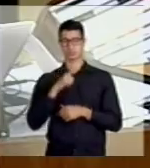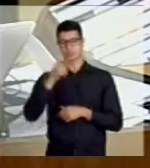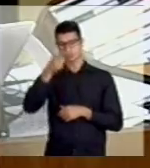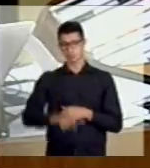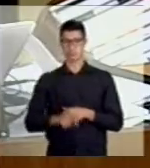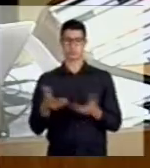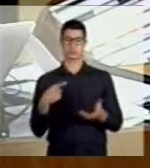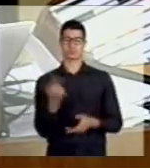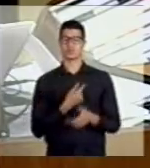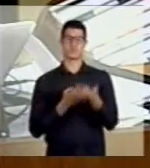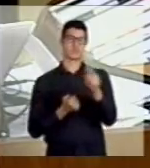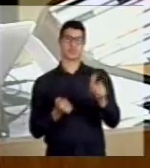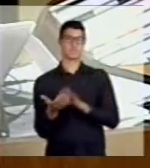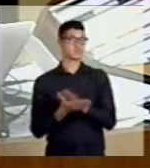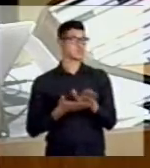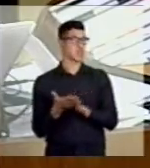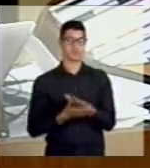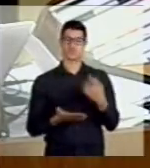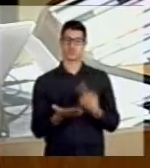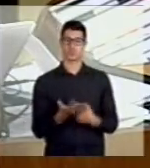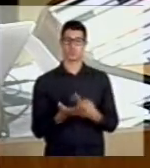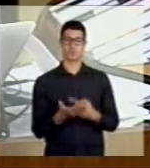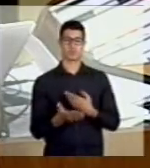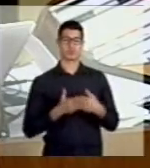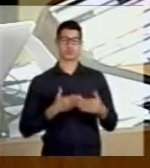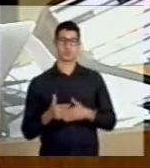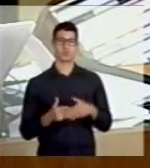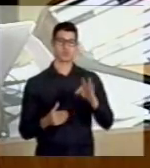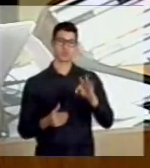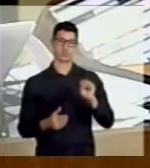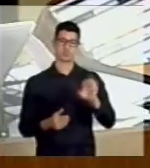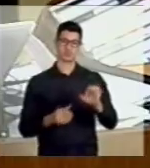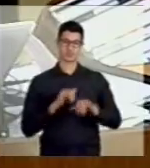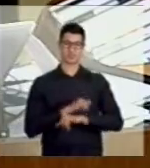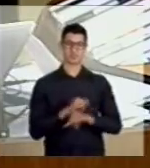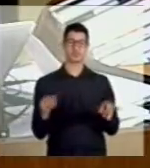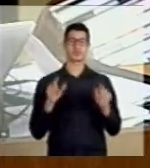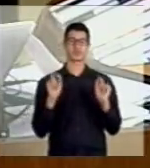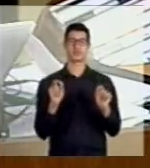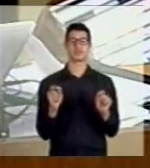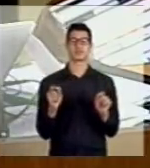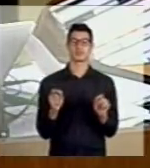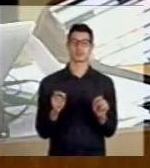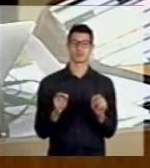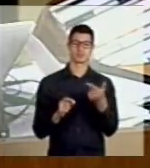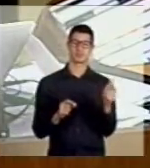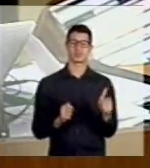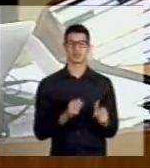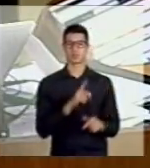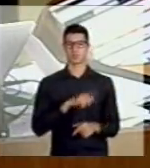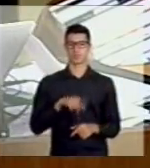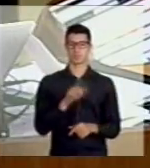esse aspecto. Nós não temos nenhum compromisso com qualquer tese que esteja sendo veiculada aqui e também não